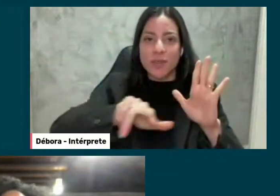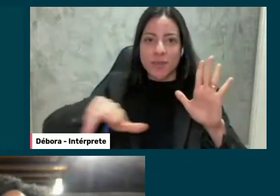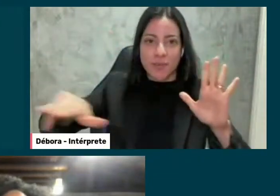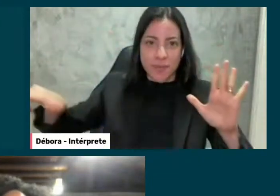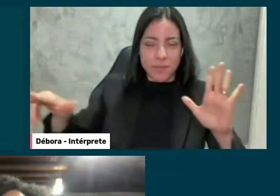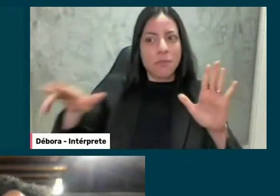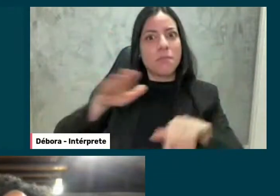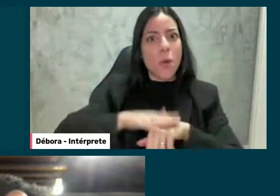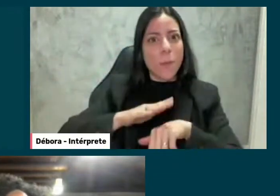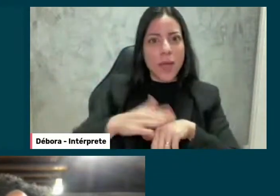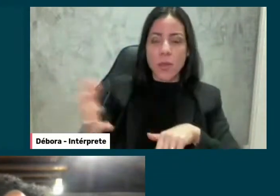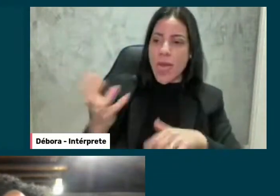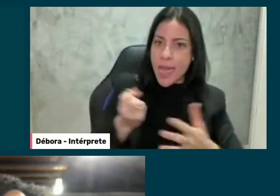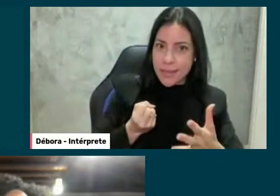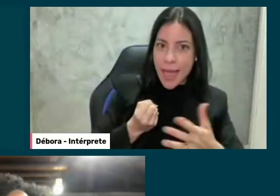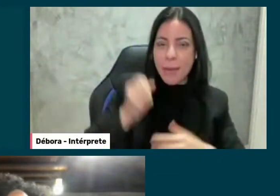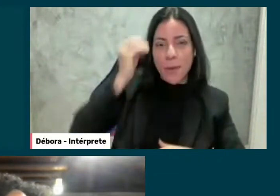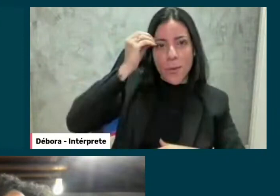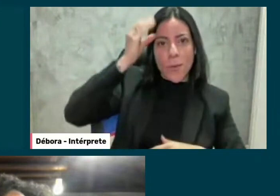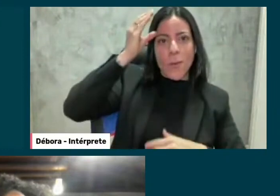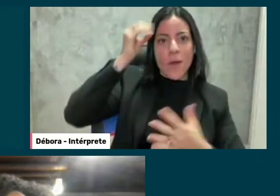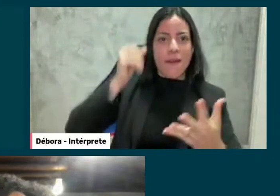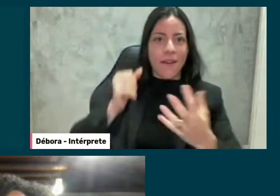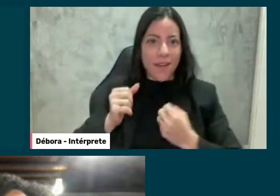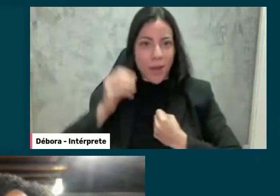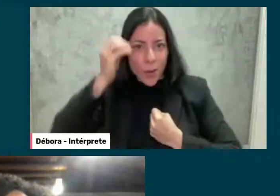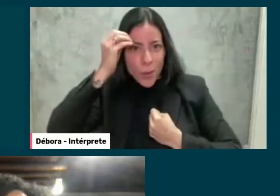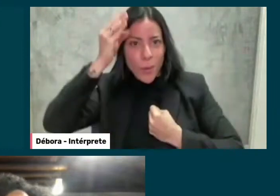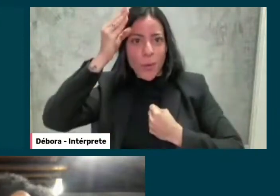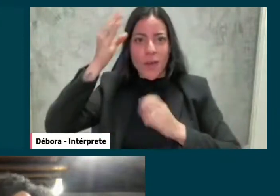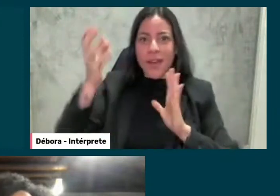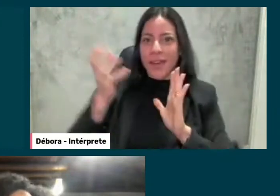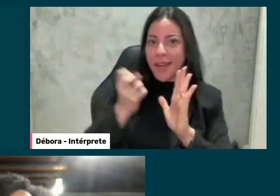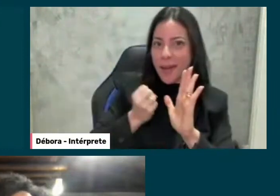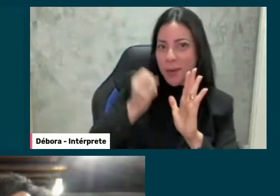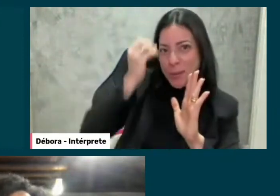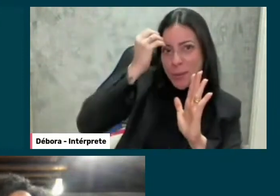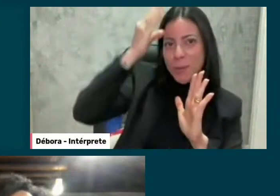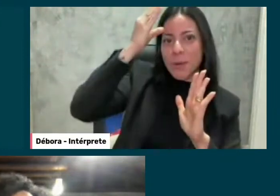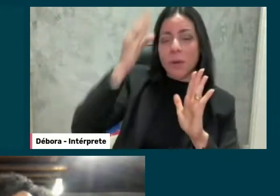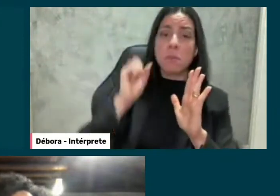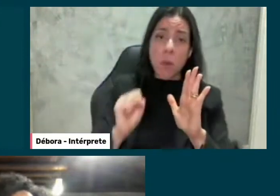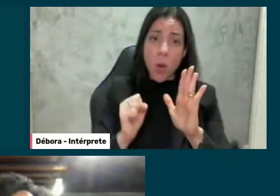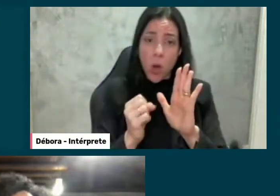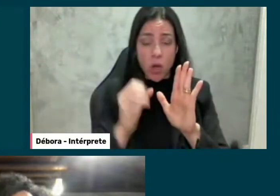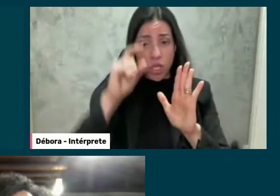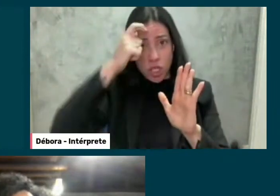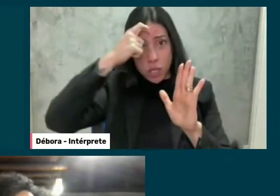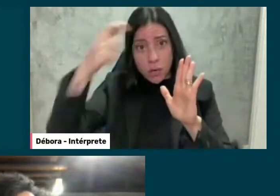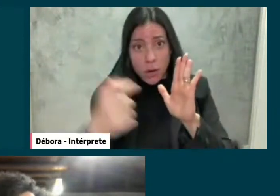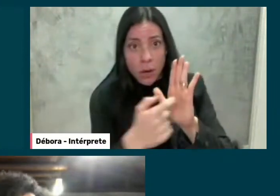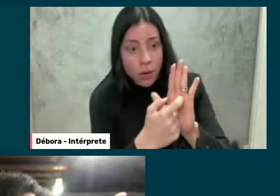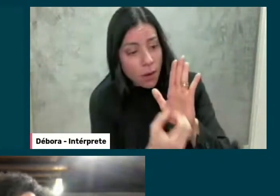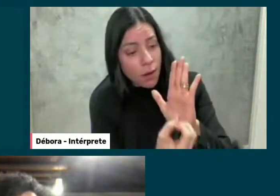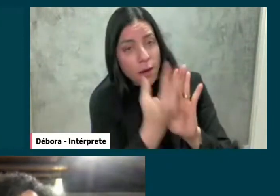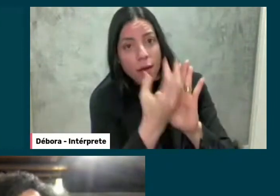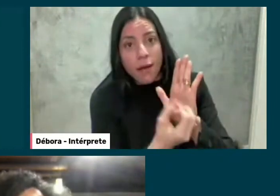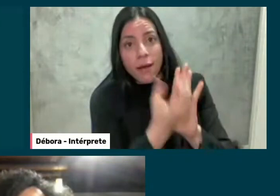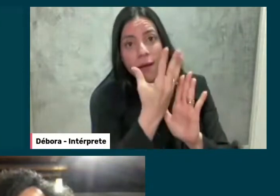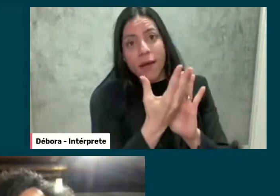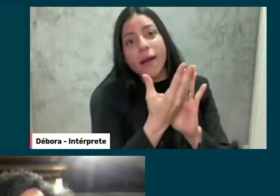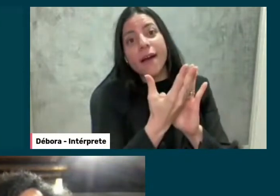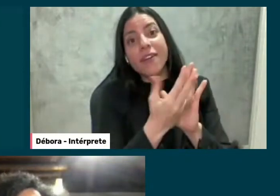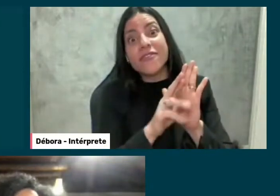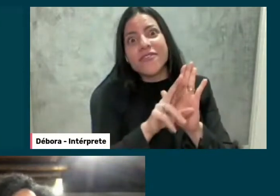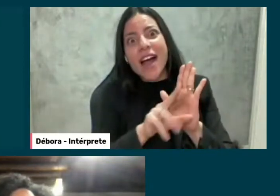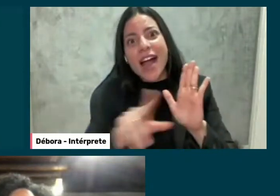consegue personalizar, resumir, inspirar apoio de IA para muitas tarefas cotidianas que temos. A gente já fazia